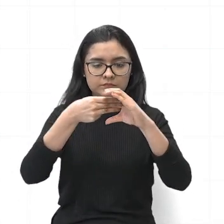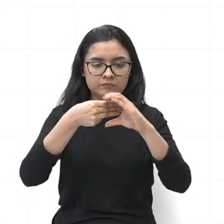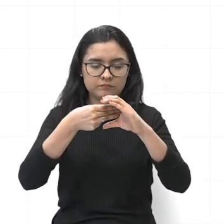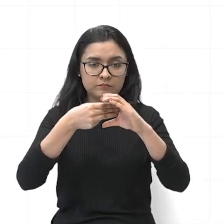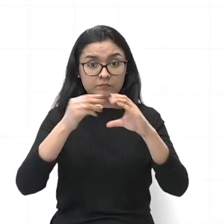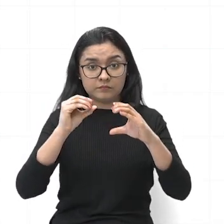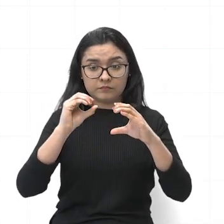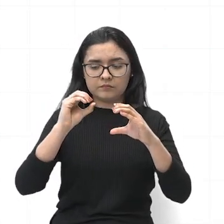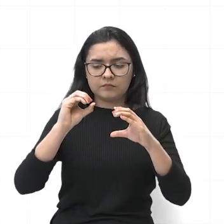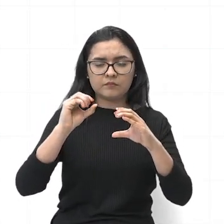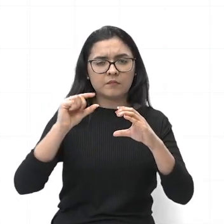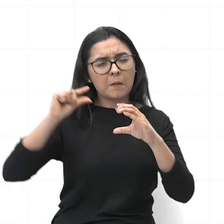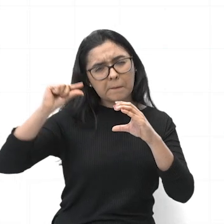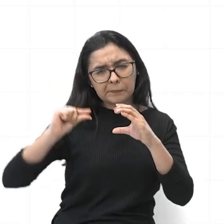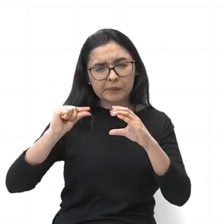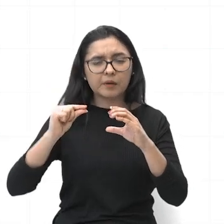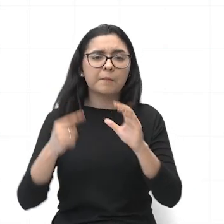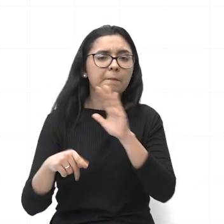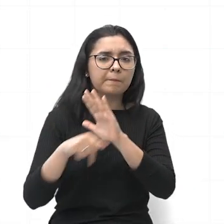vivos.